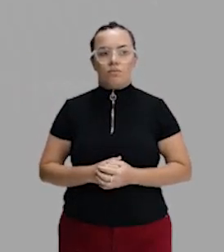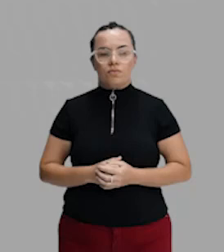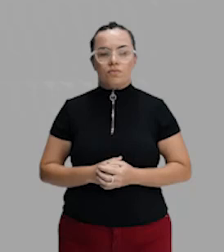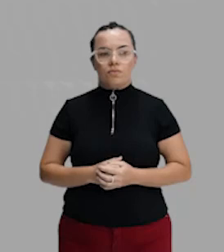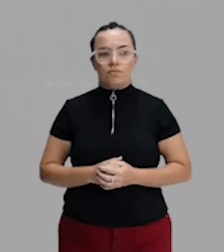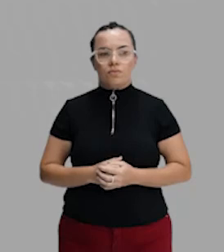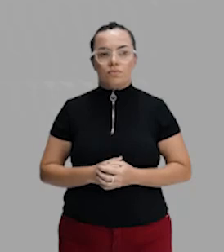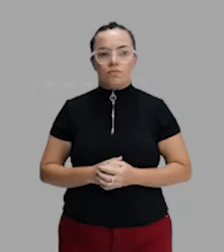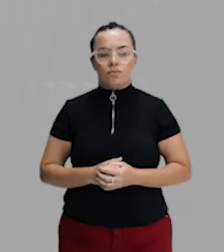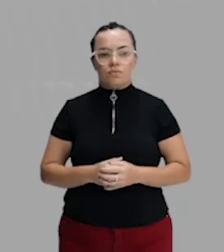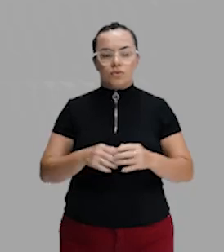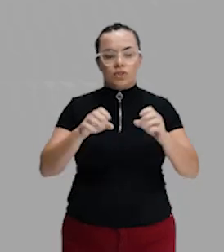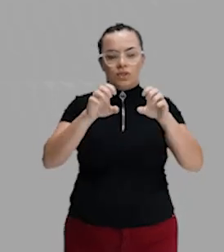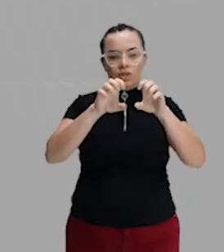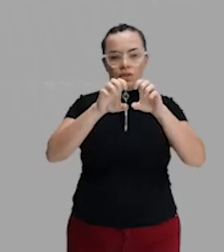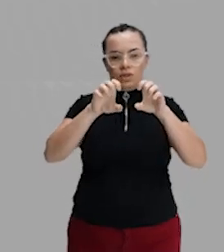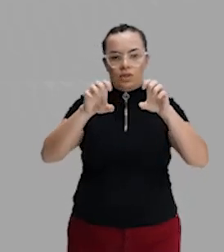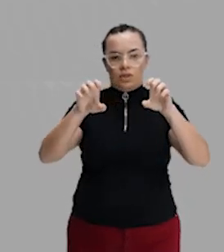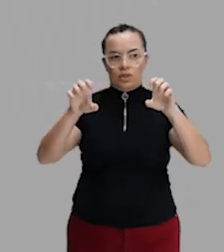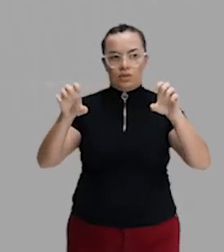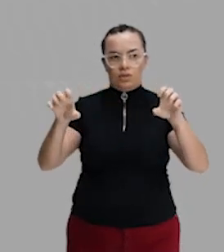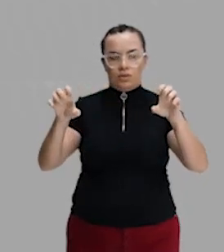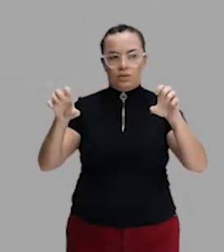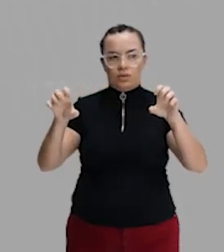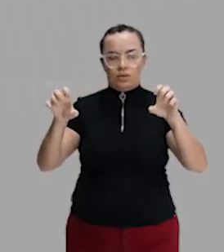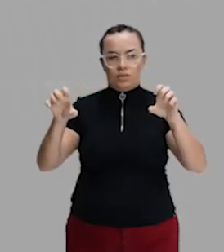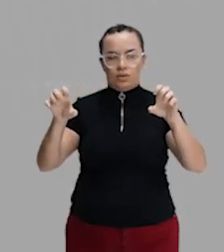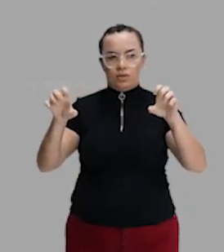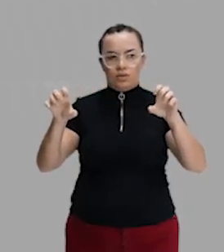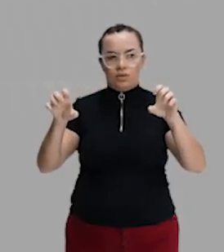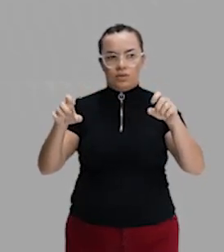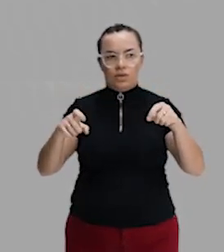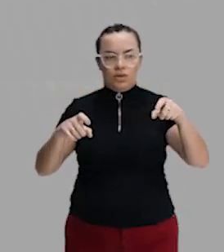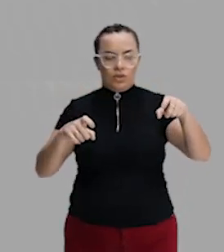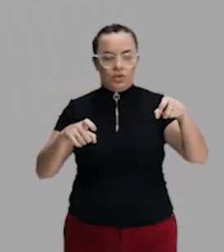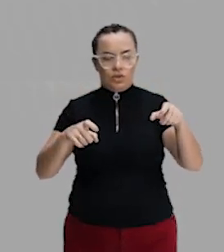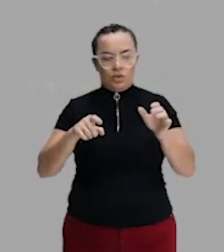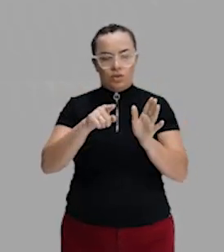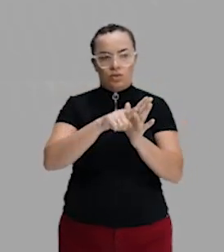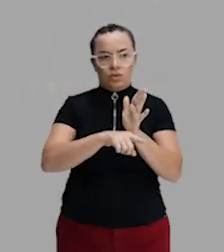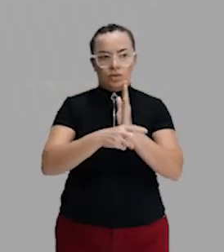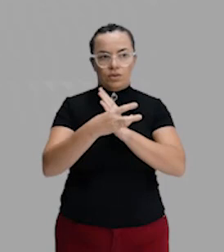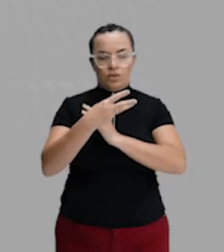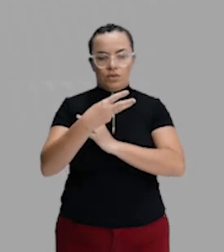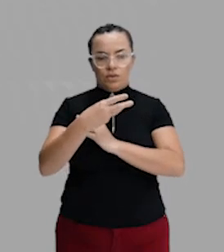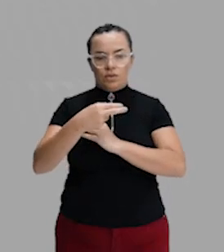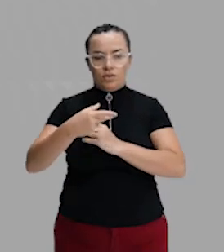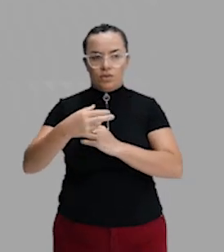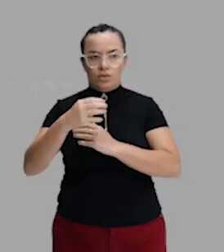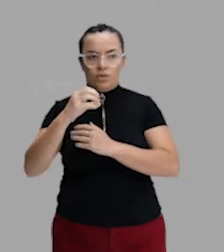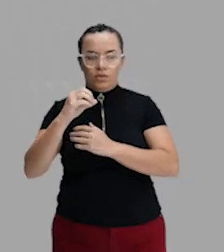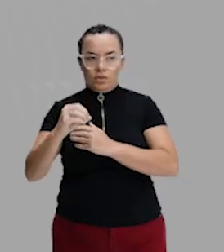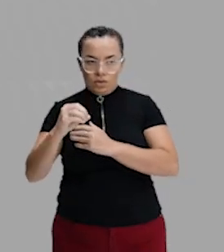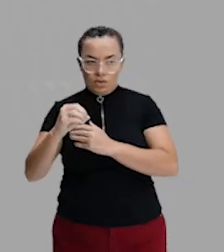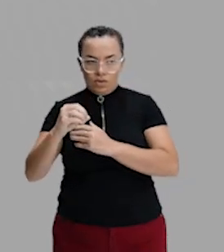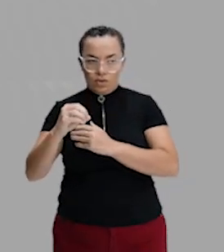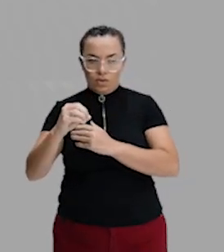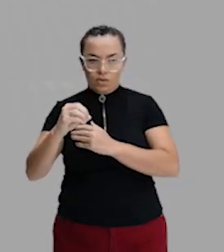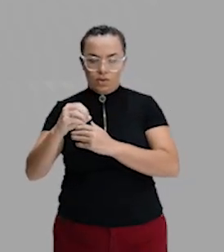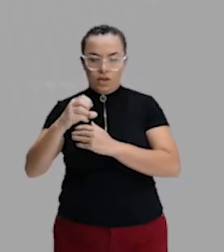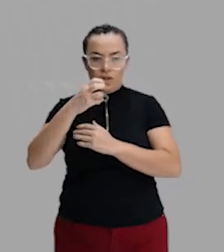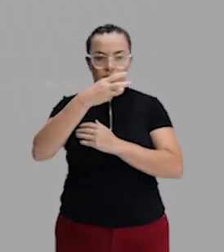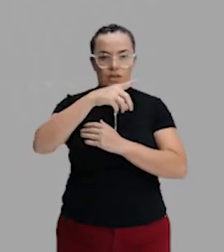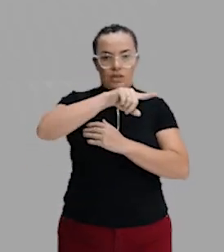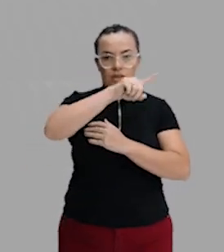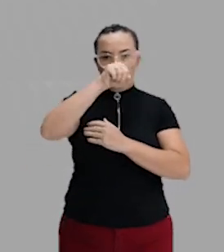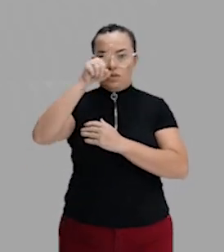você pode botar x, você tem a equação x menos 3 igual a 0. Se você mandar o 3 para lá, você